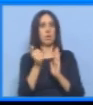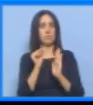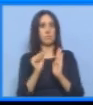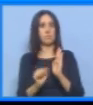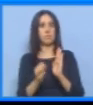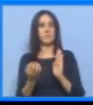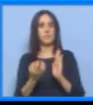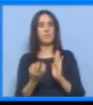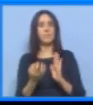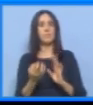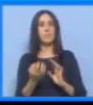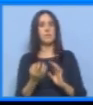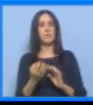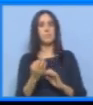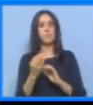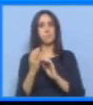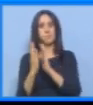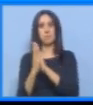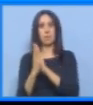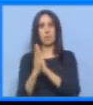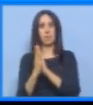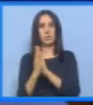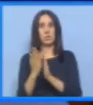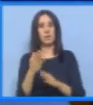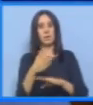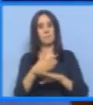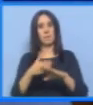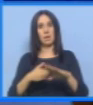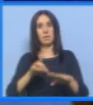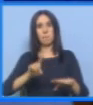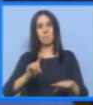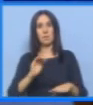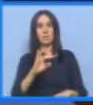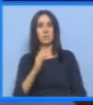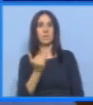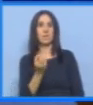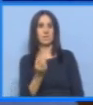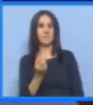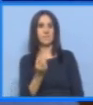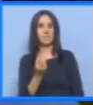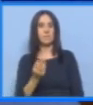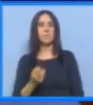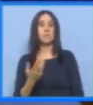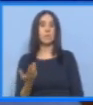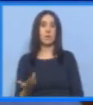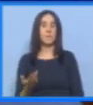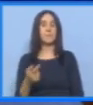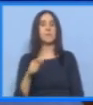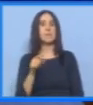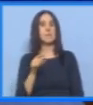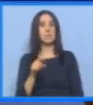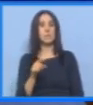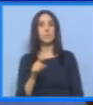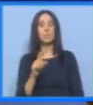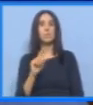herói da Igreja na primeira metade do século XX. Ora, isto nem